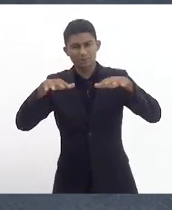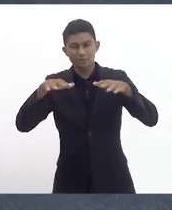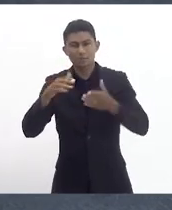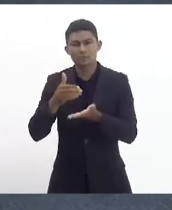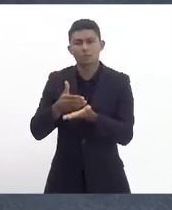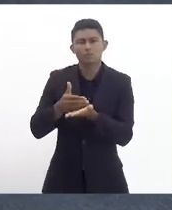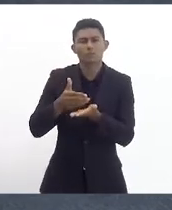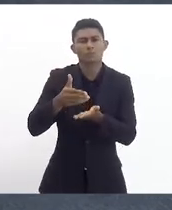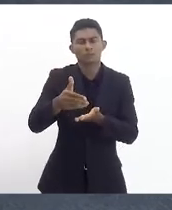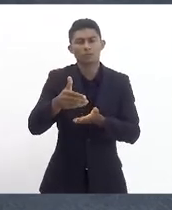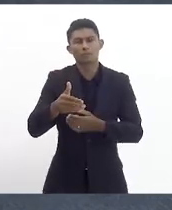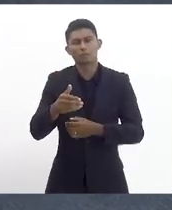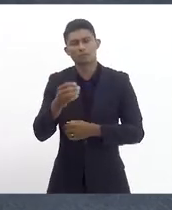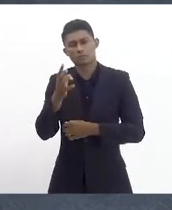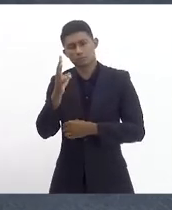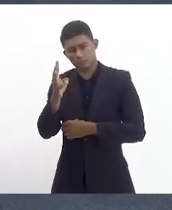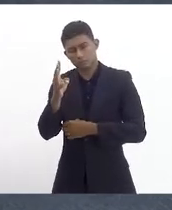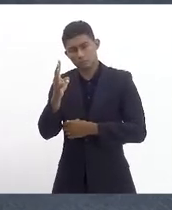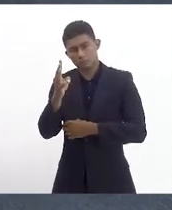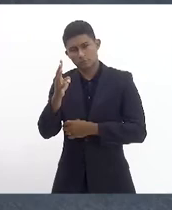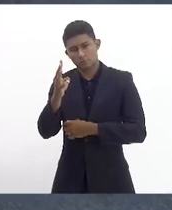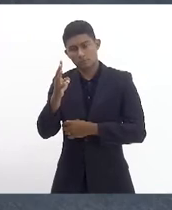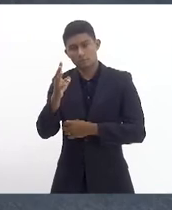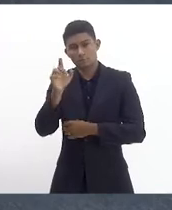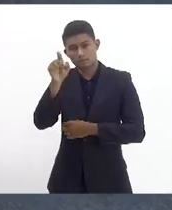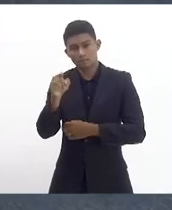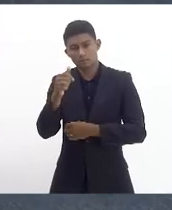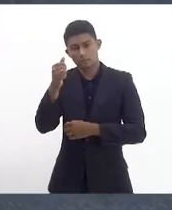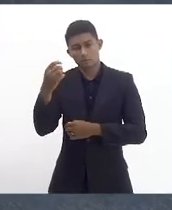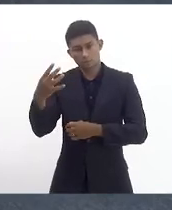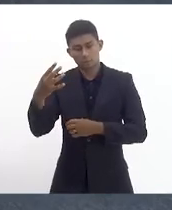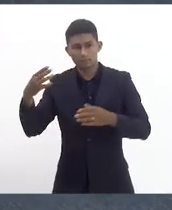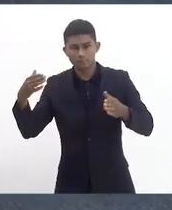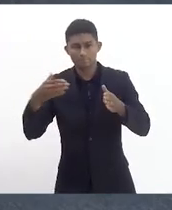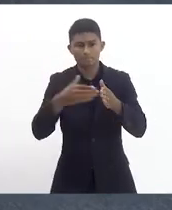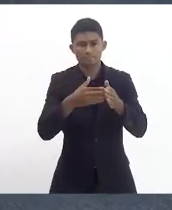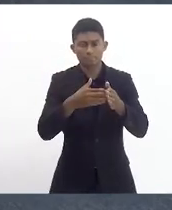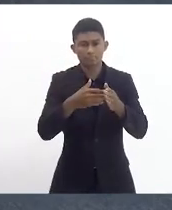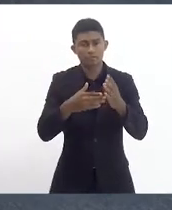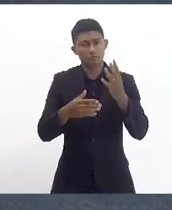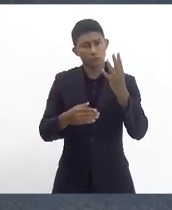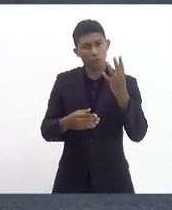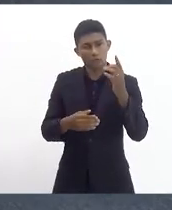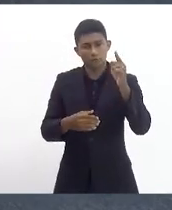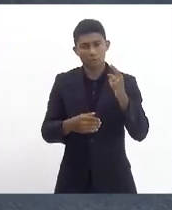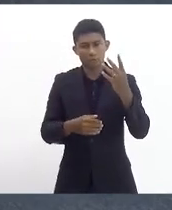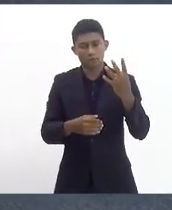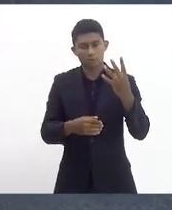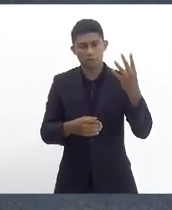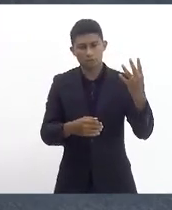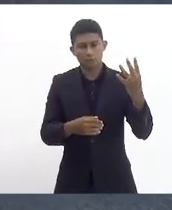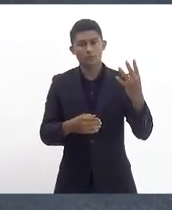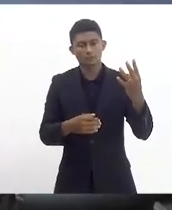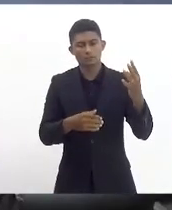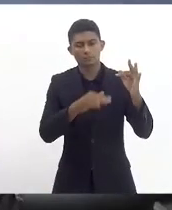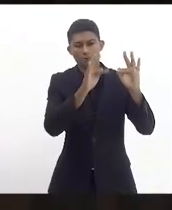inicias iniciada as 16:14 encerrou-se às 16:44